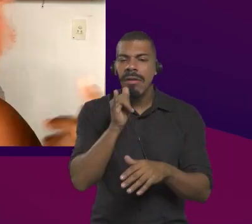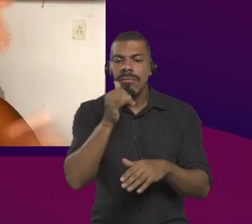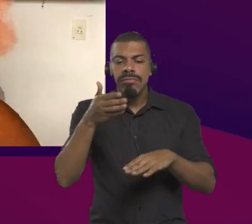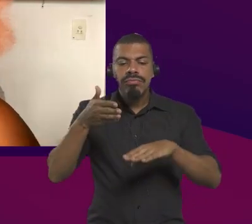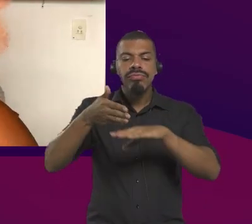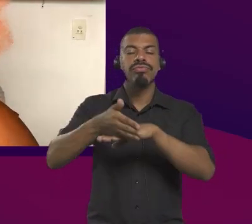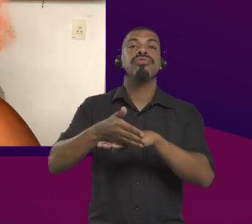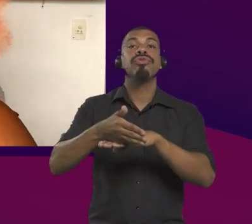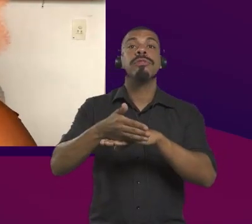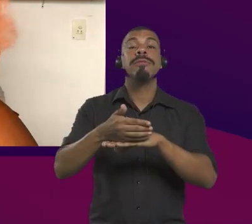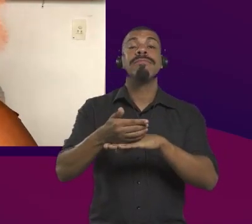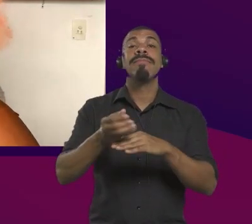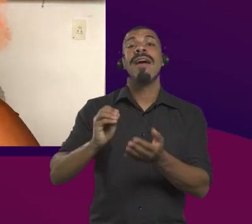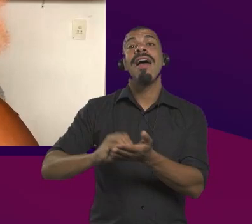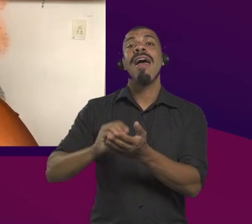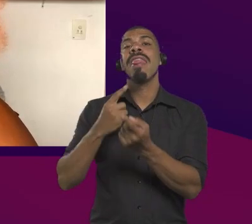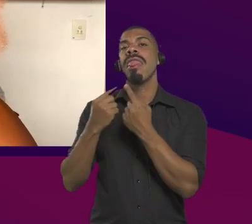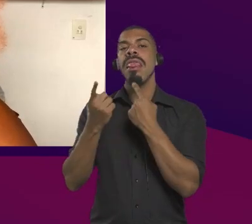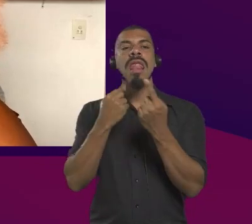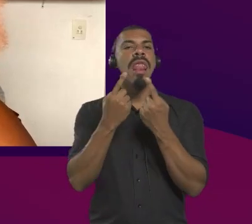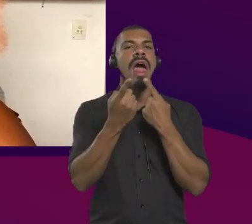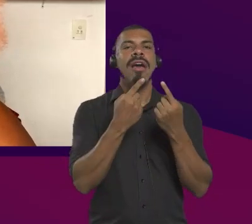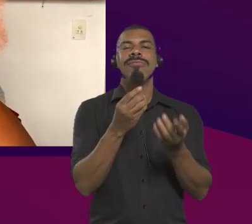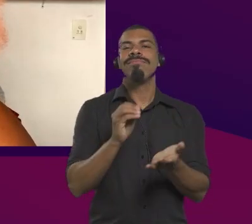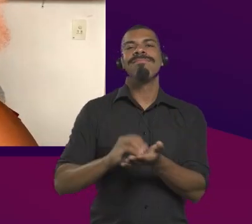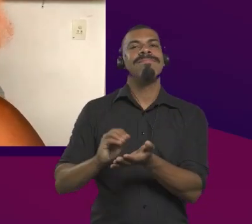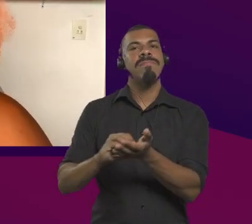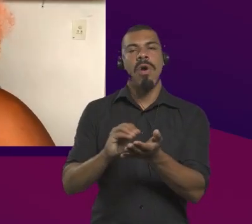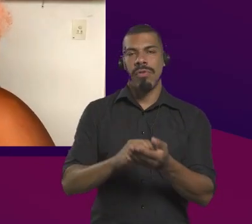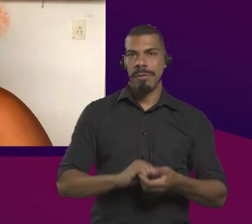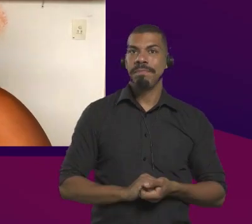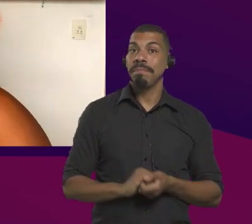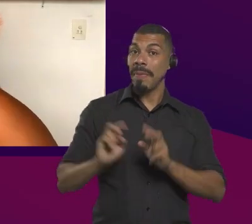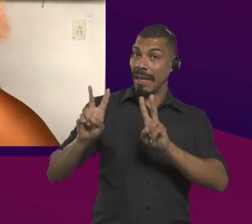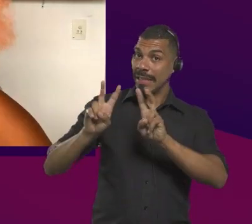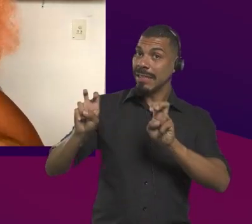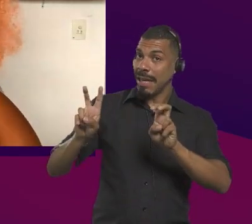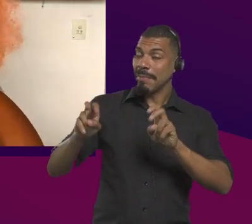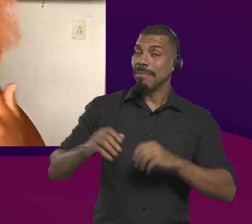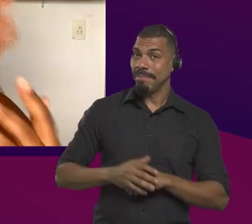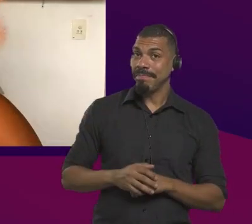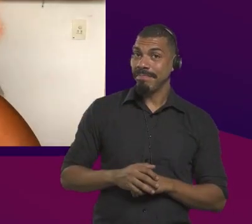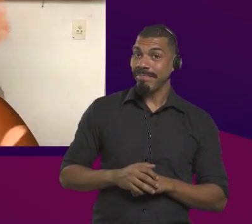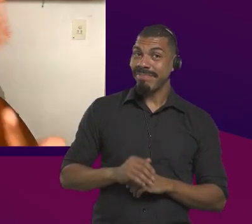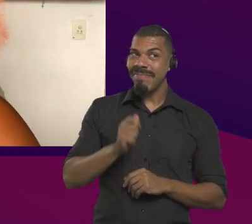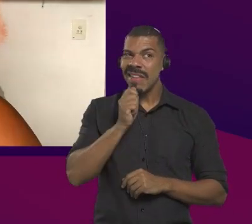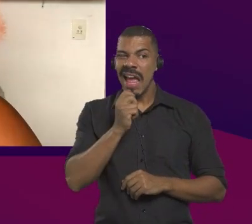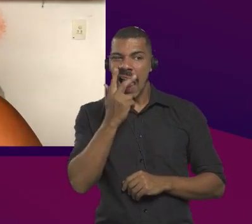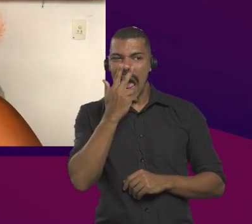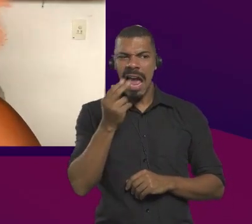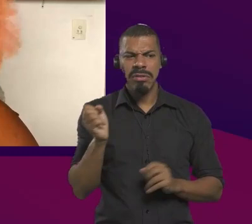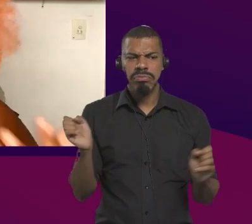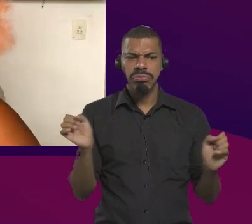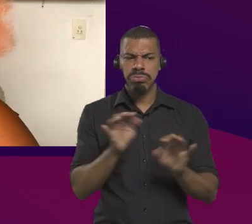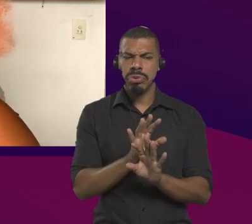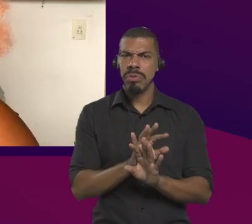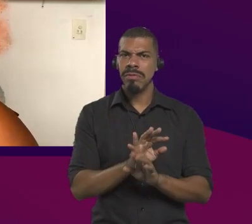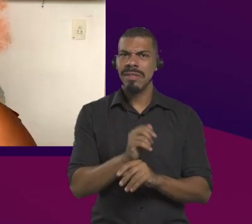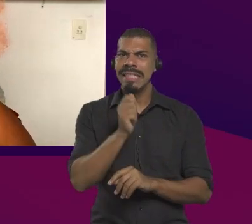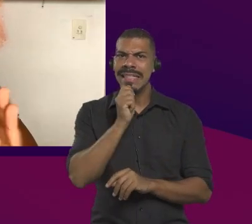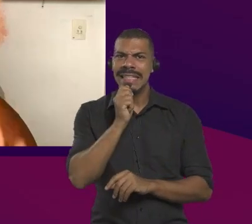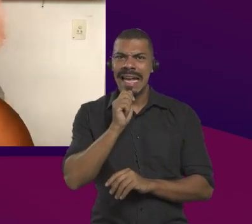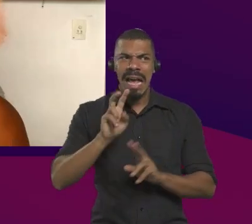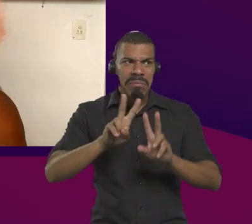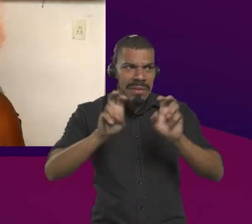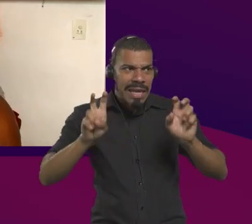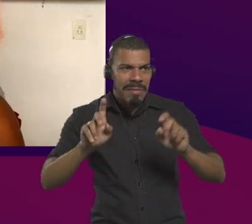ver, essas pessoas não estão nem dialogando, não estão conversando sobre isso ainda, sabe? Então, a gente acha que tá muito banalizado, todo mundo está falando sobre